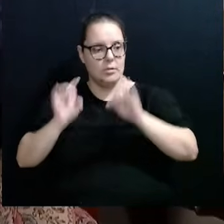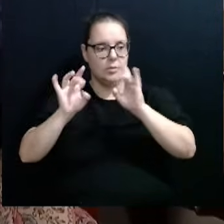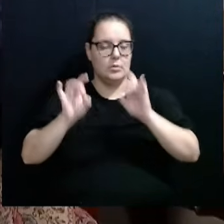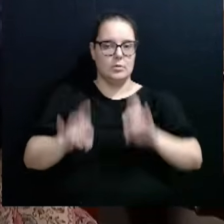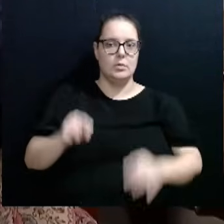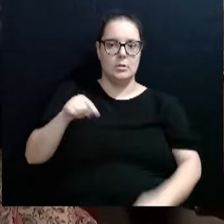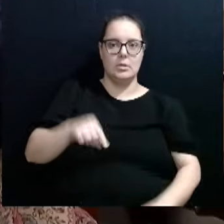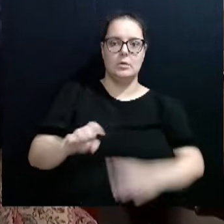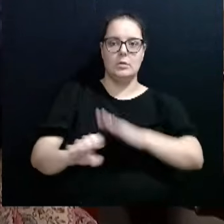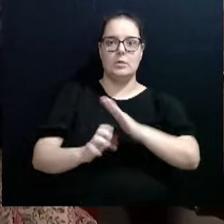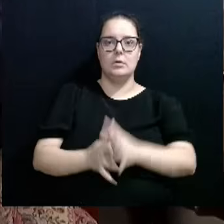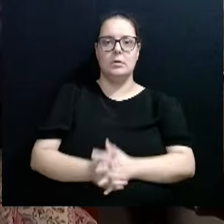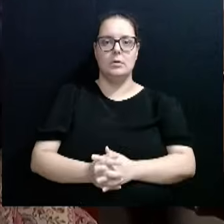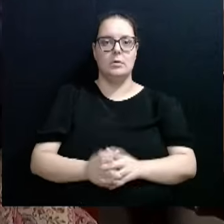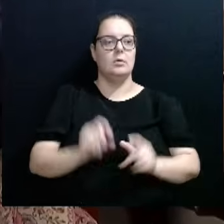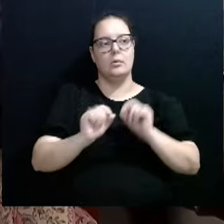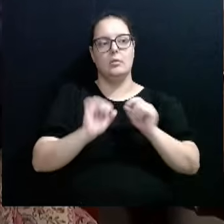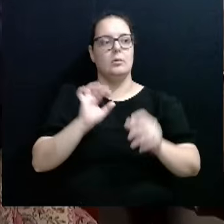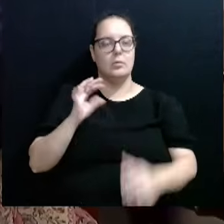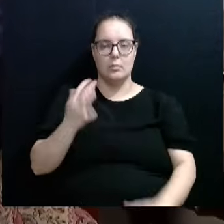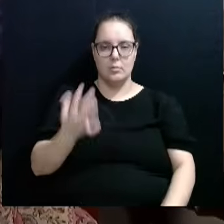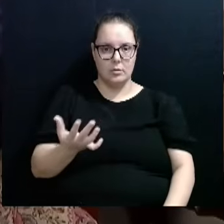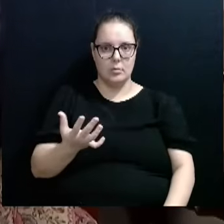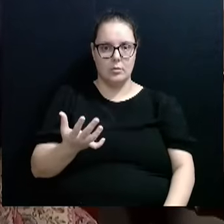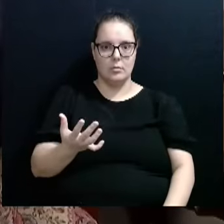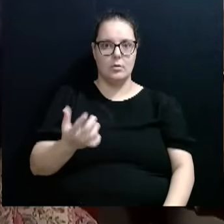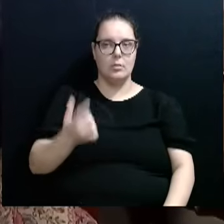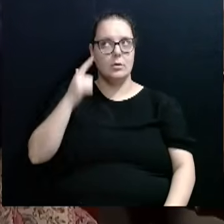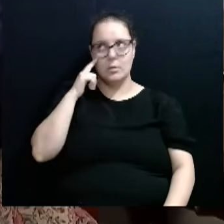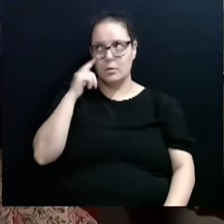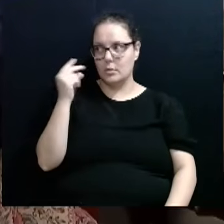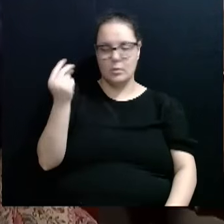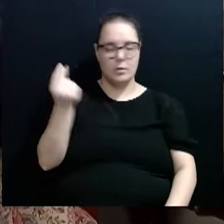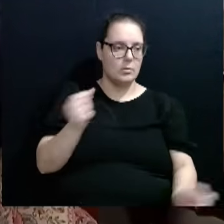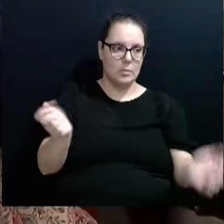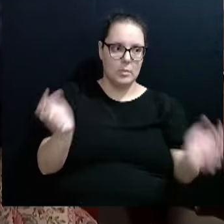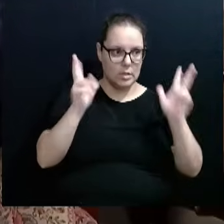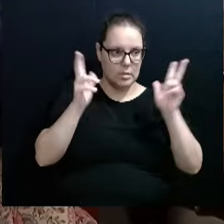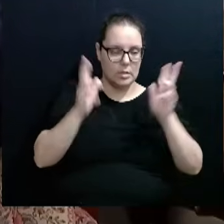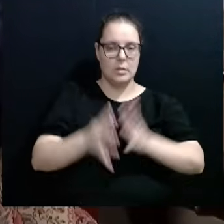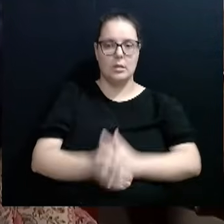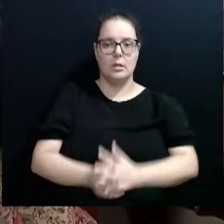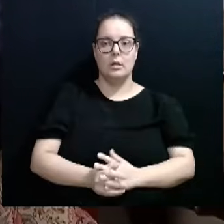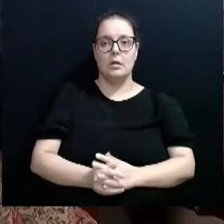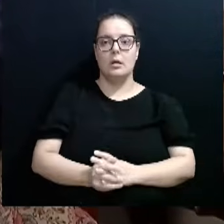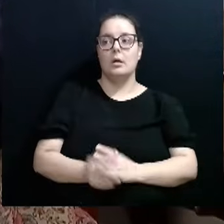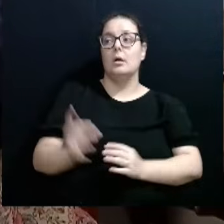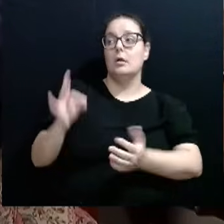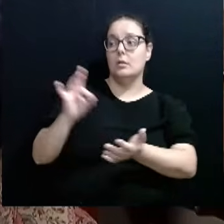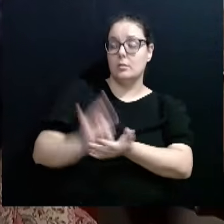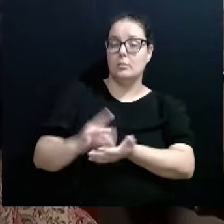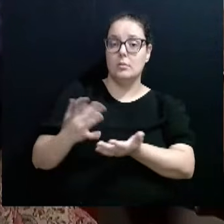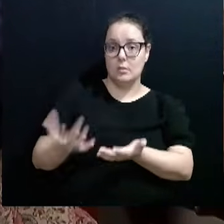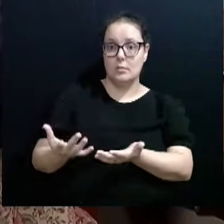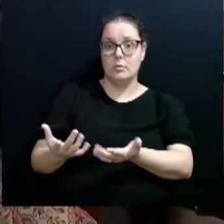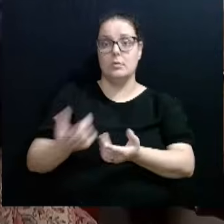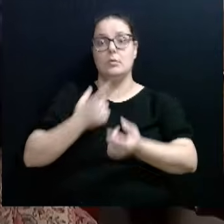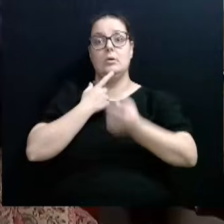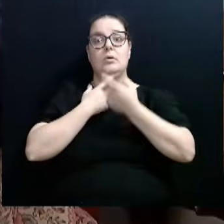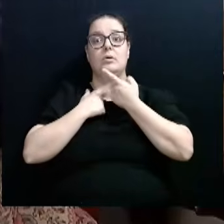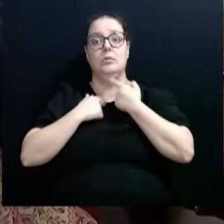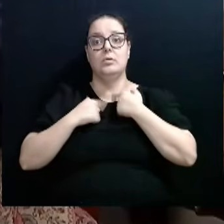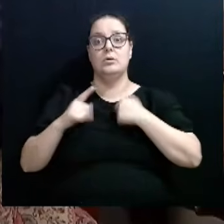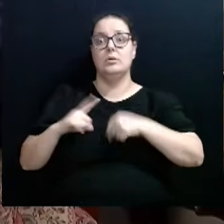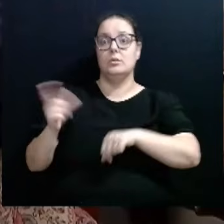que estava acontecendo? O que te deu esse despertar? Na verdade, esse desejo de ter uma loja já